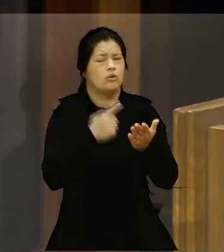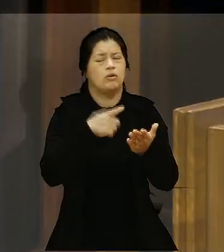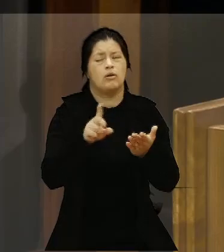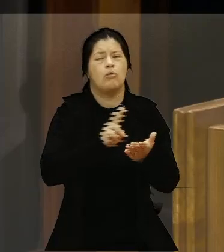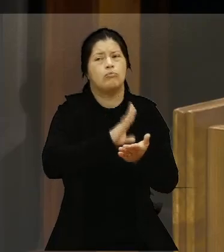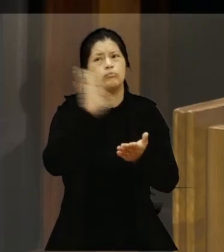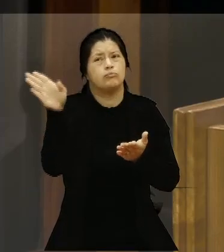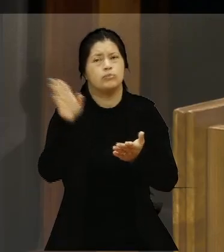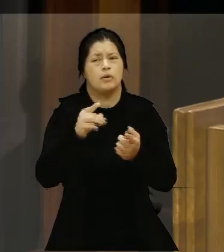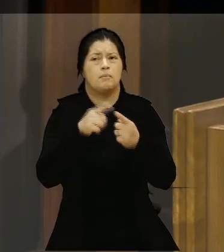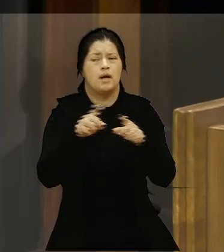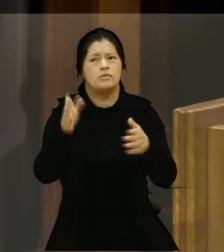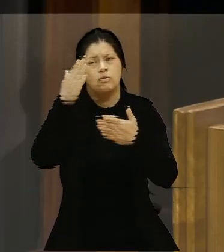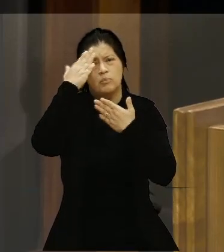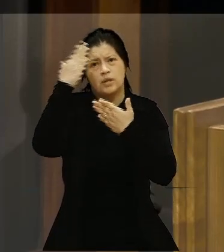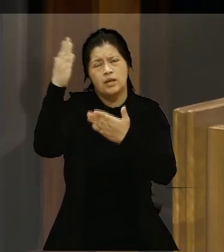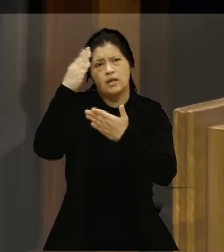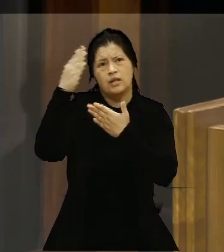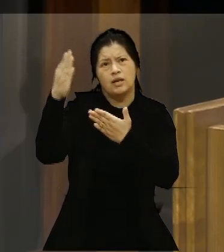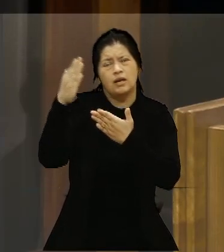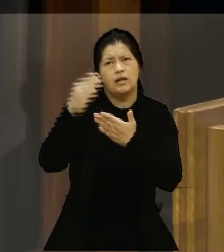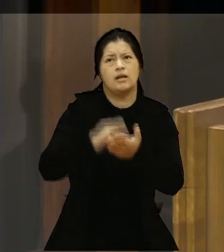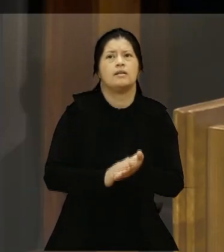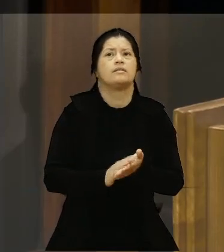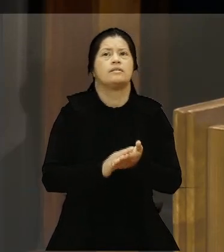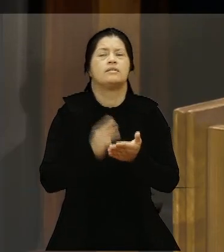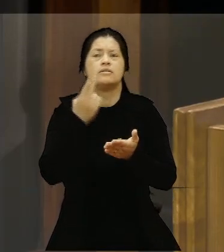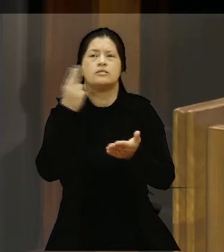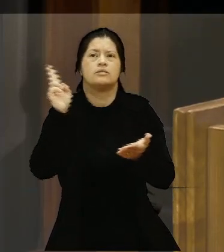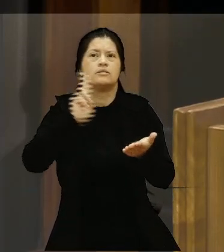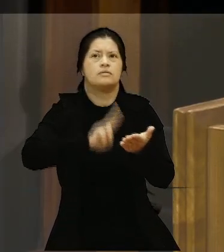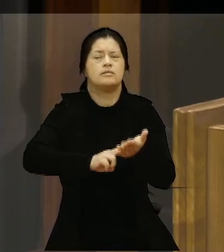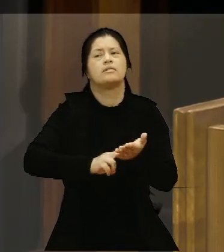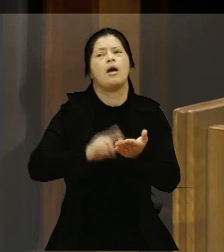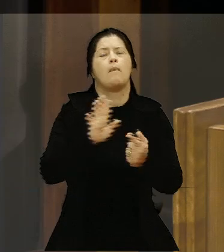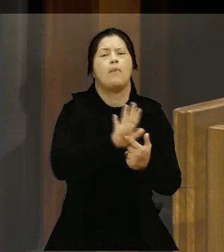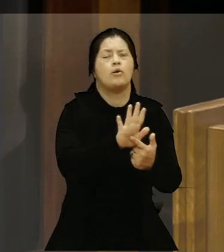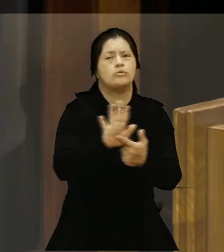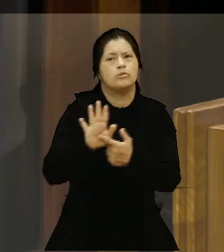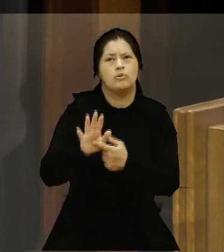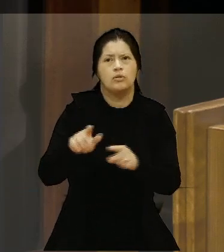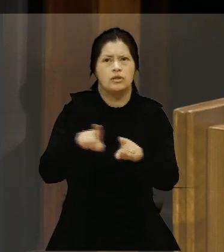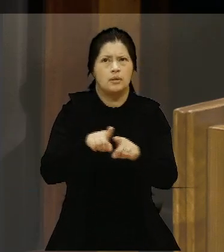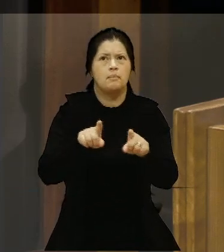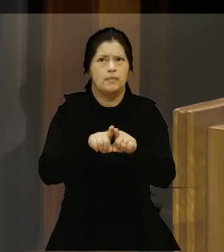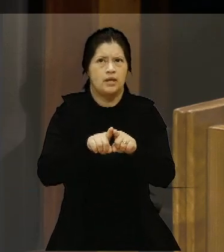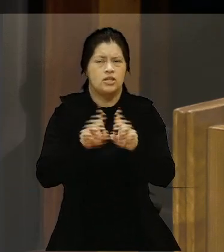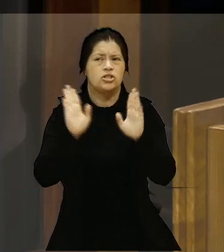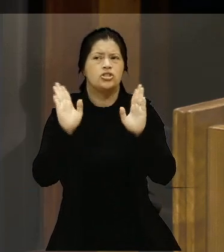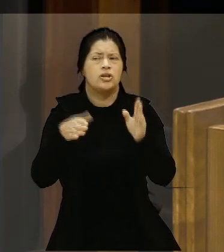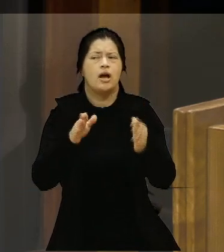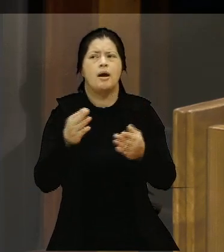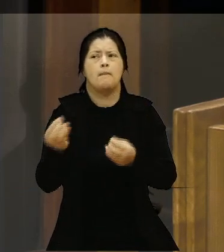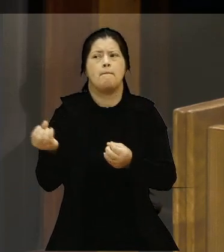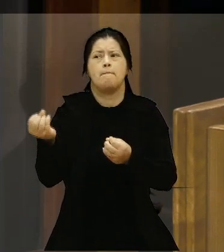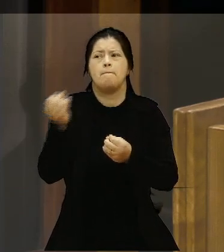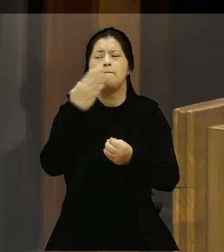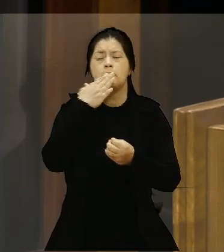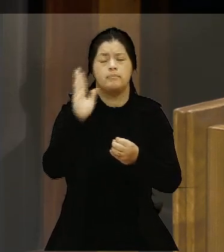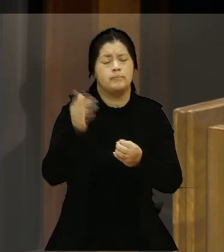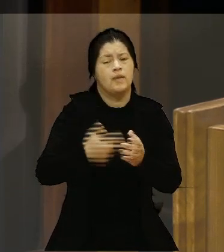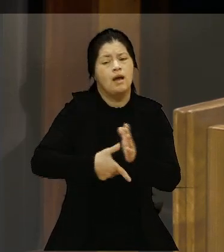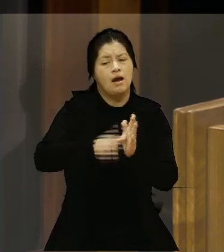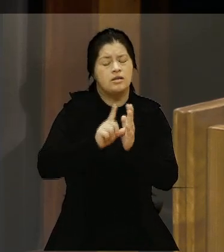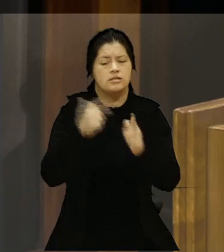estar, mas quero agradecer ao deputado pelo empenho, pela boa vontade que ele tem demonstrado, também uma demanda que ele já vinha trabalhando, e desde a vez